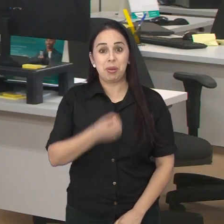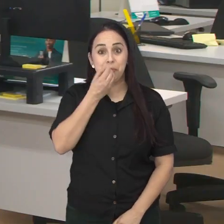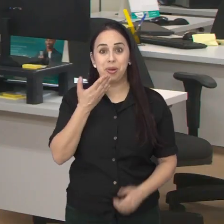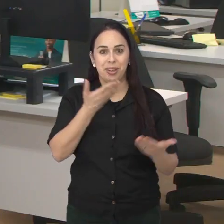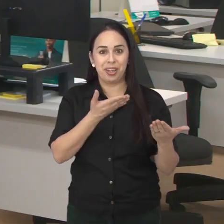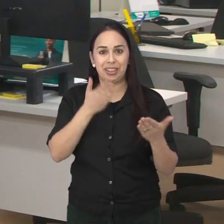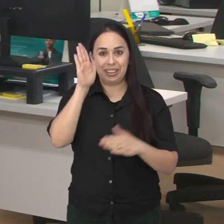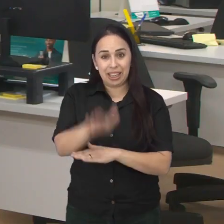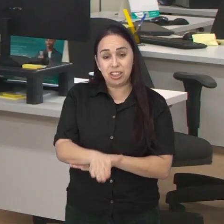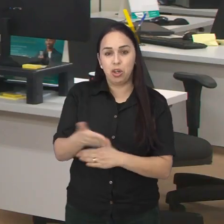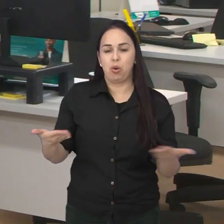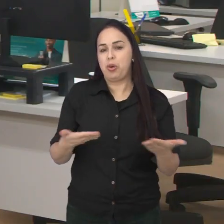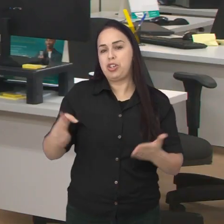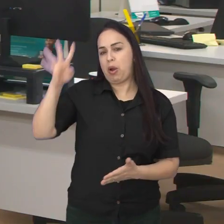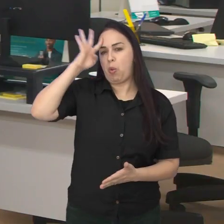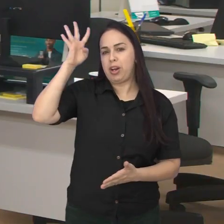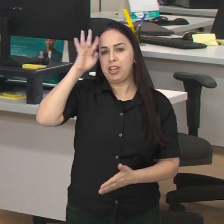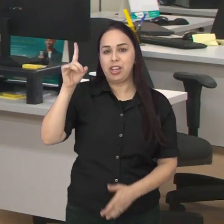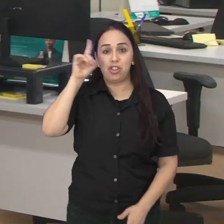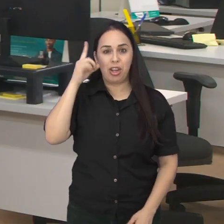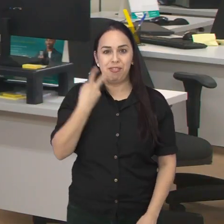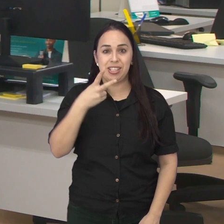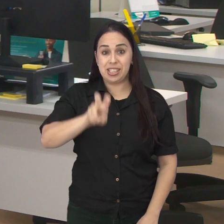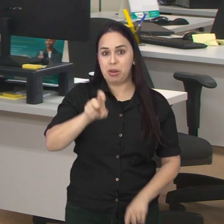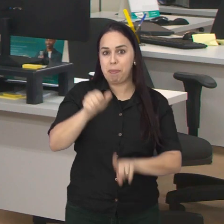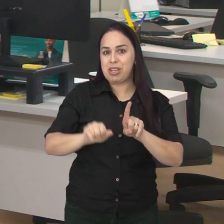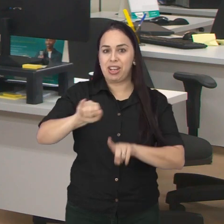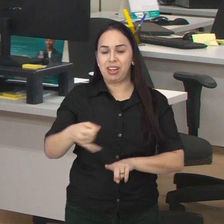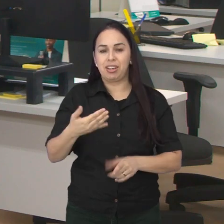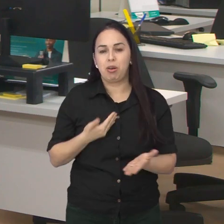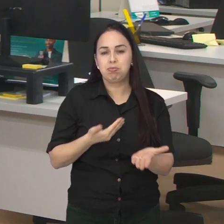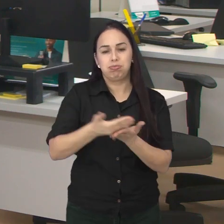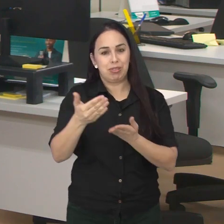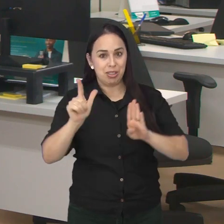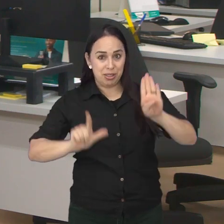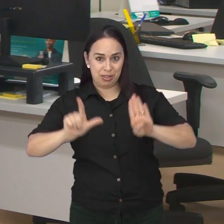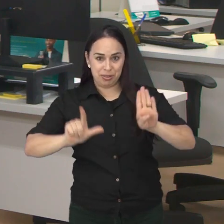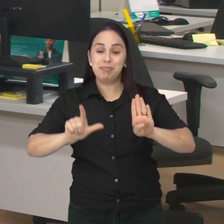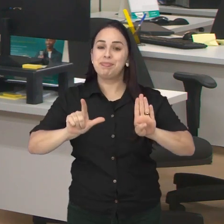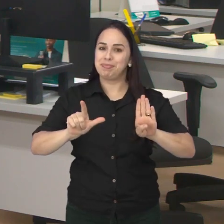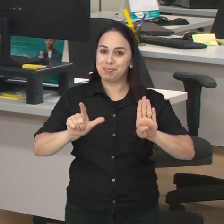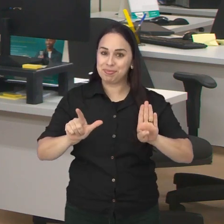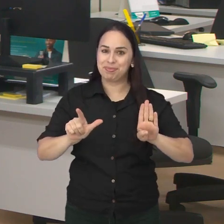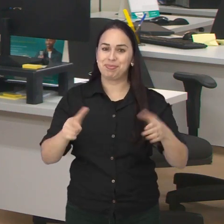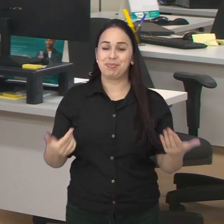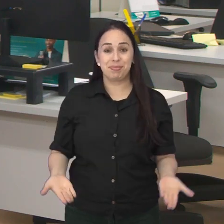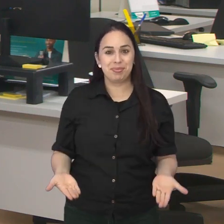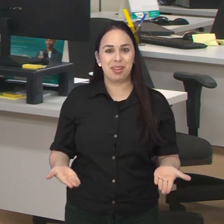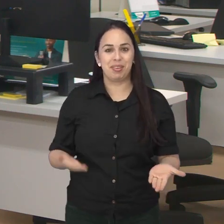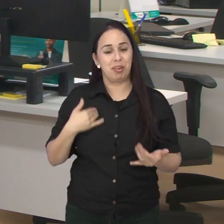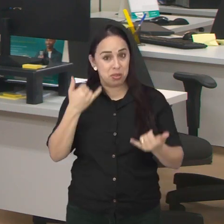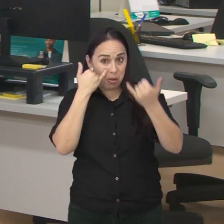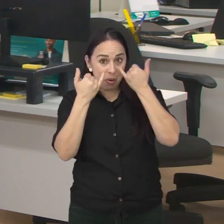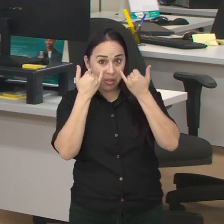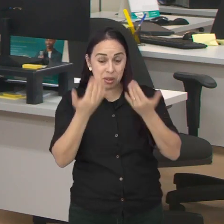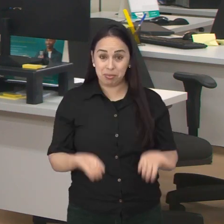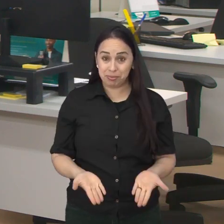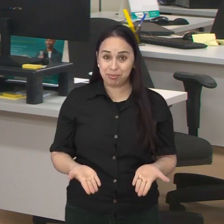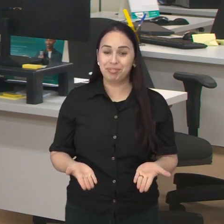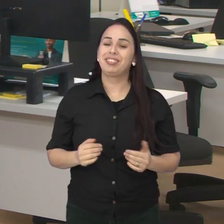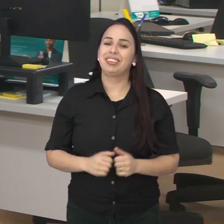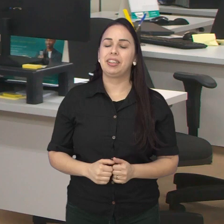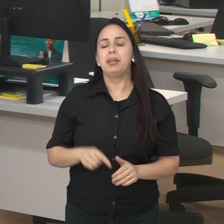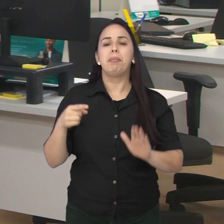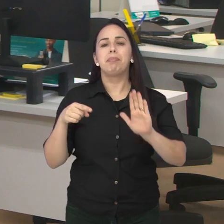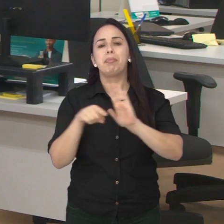E muito boa tarde, hoje é quarta-feira, dia 25 de janeiro, está começando mais um Boletim Legislativo. Então vamos de notícias?